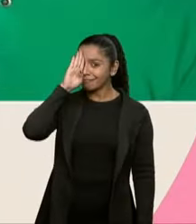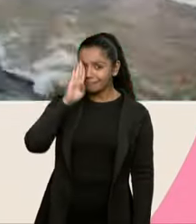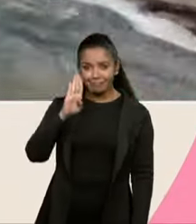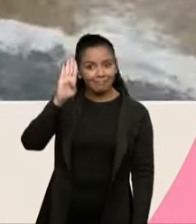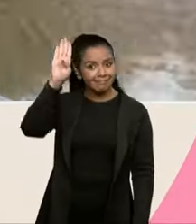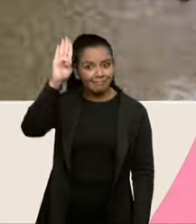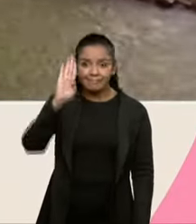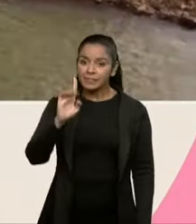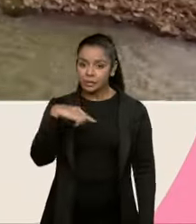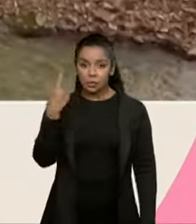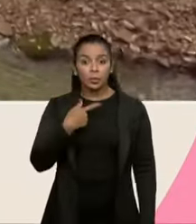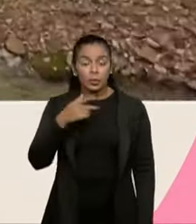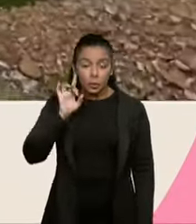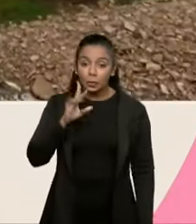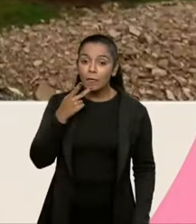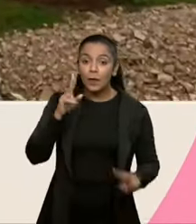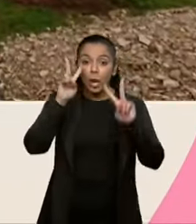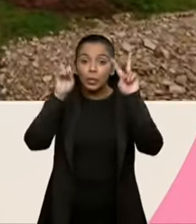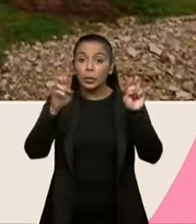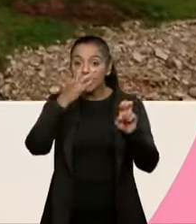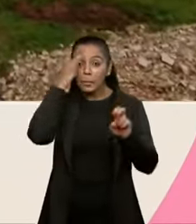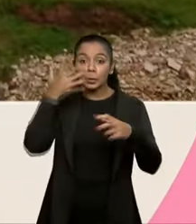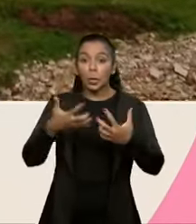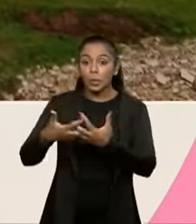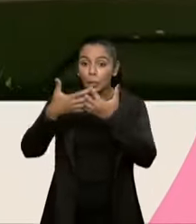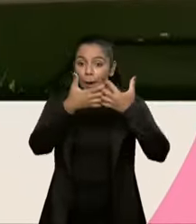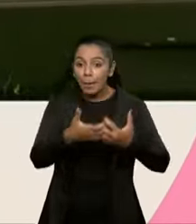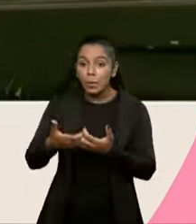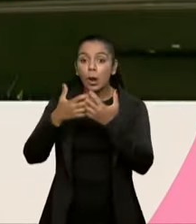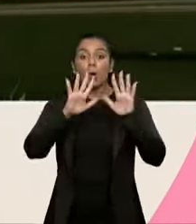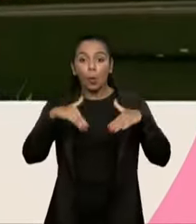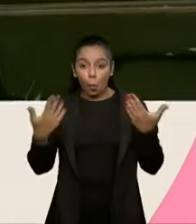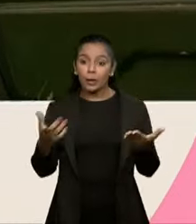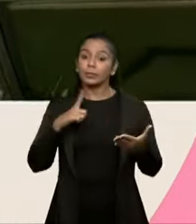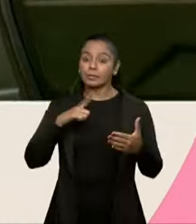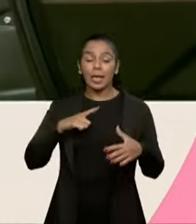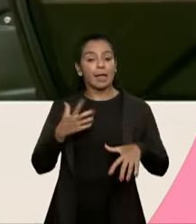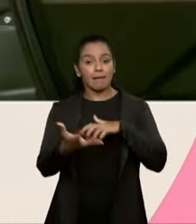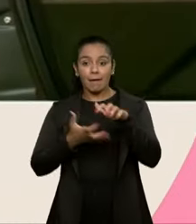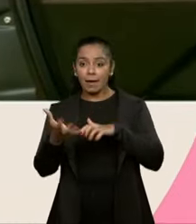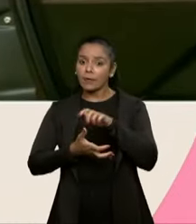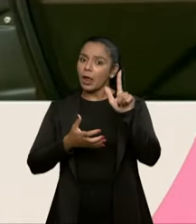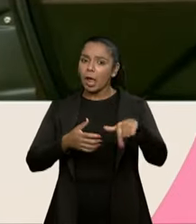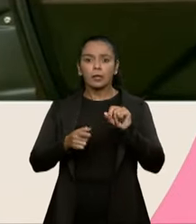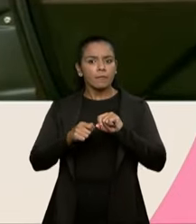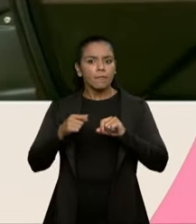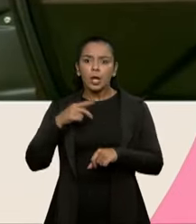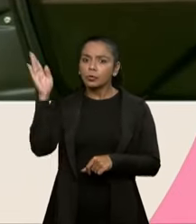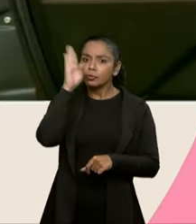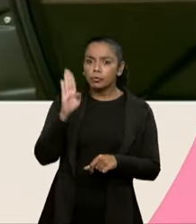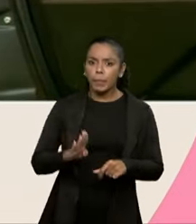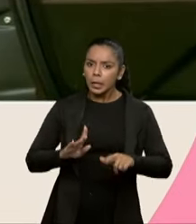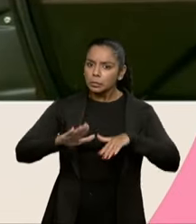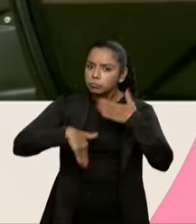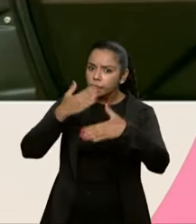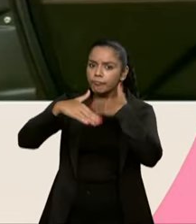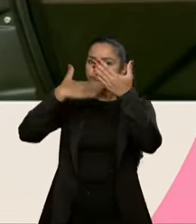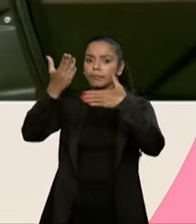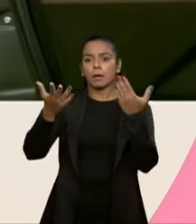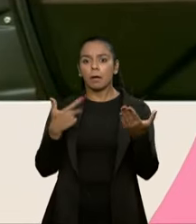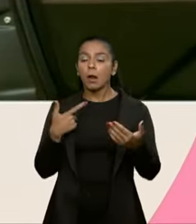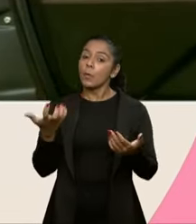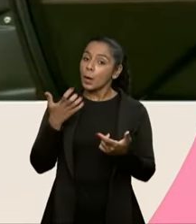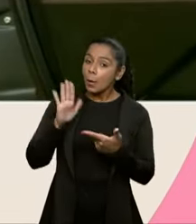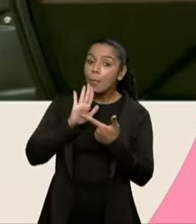fundamentais, como a gente só fala do caminhoneiro quando tem a greve. São os caras que fazem o país andar, que trazem tudo para você, remédio, alimento, suplemento. Então eu